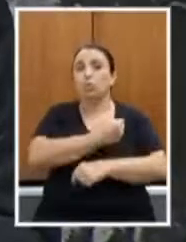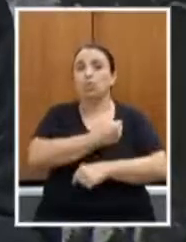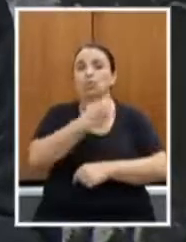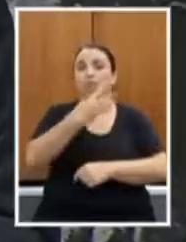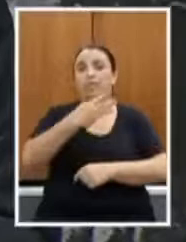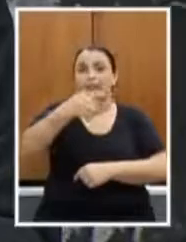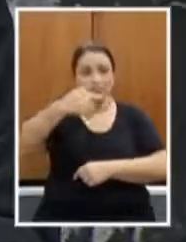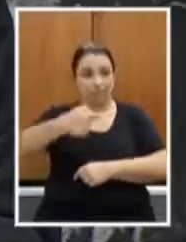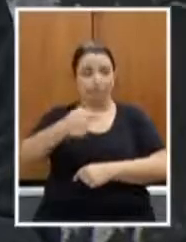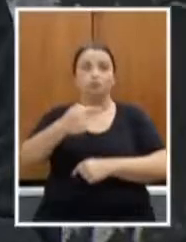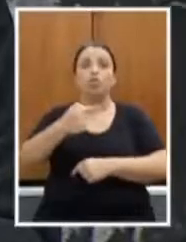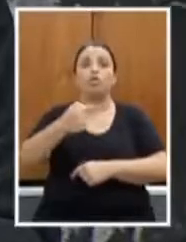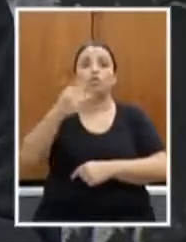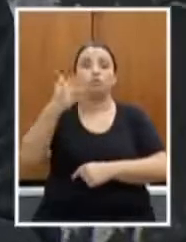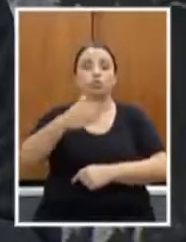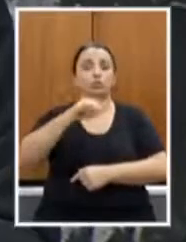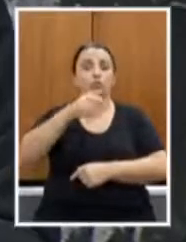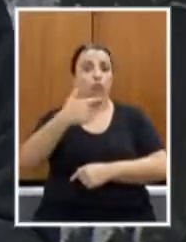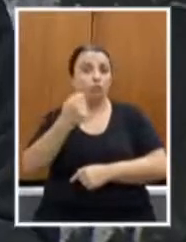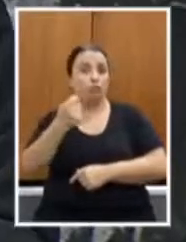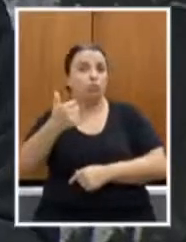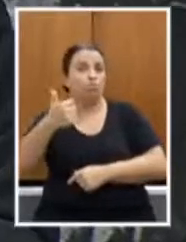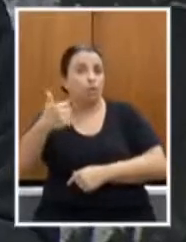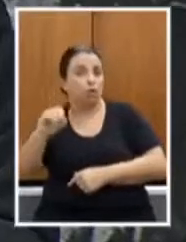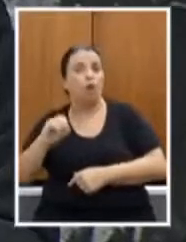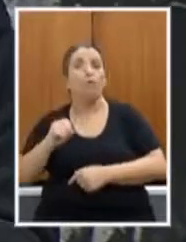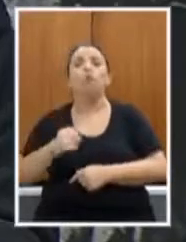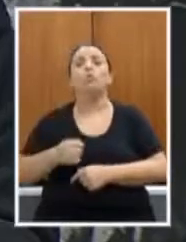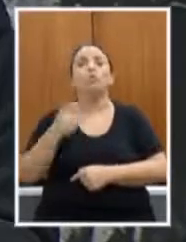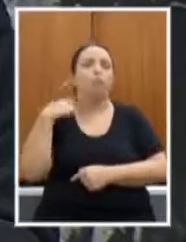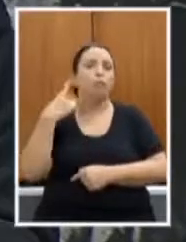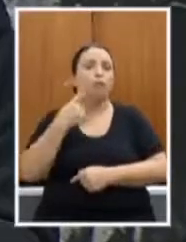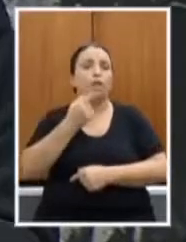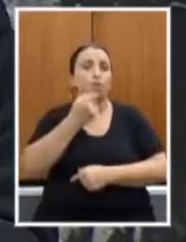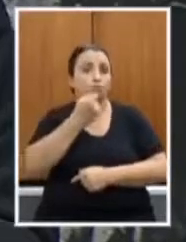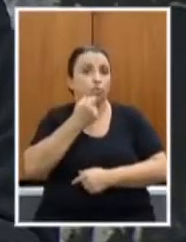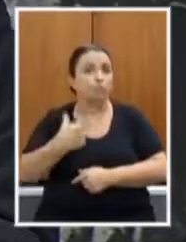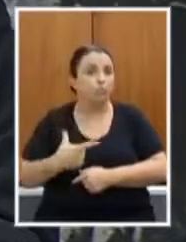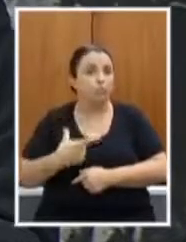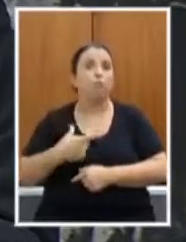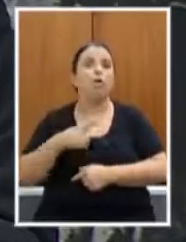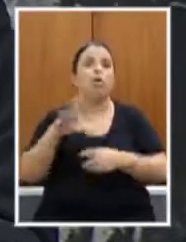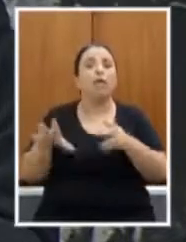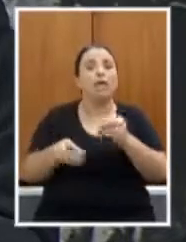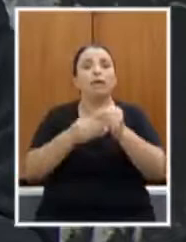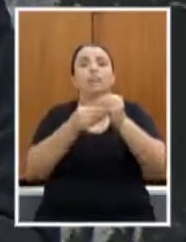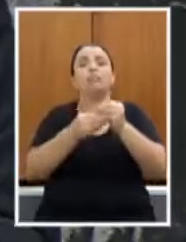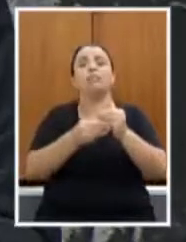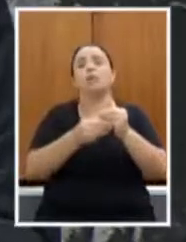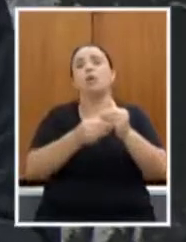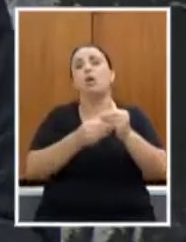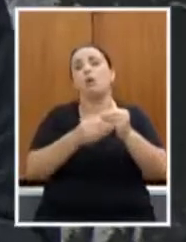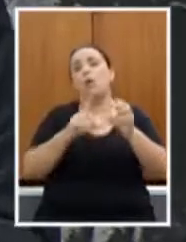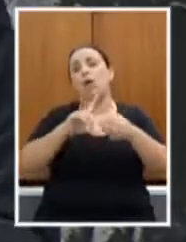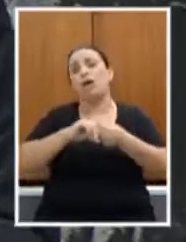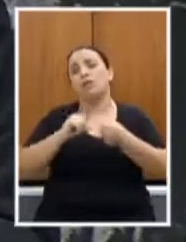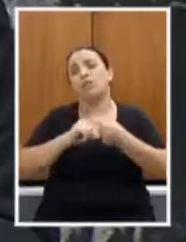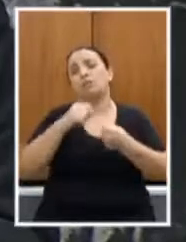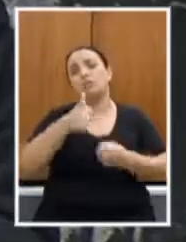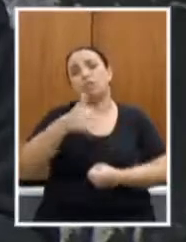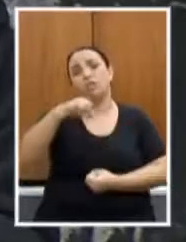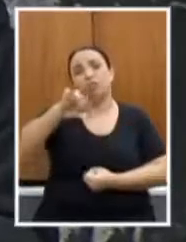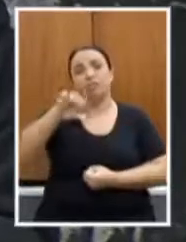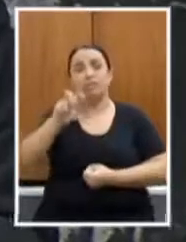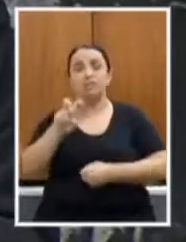do deputado João Vitor Xavier e outros parlamentares, que acrescenta dispositivo ao artigo 195 da Constituição do